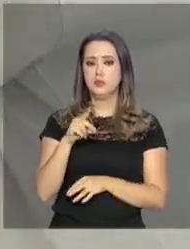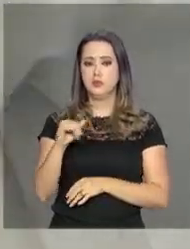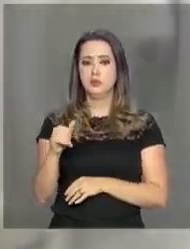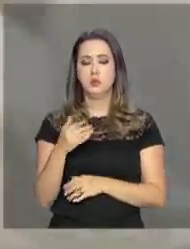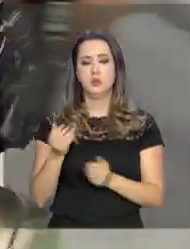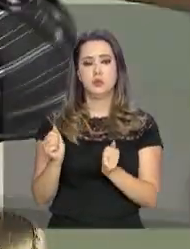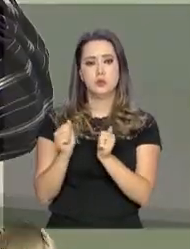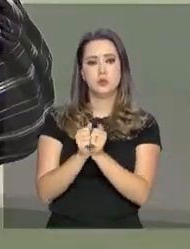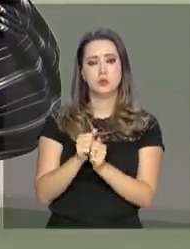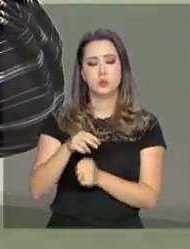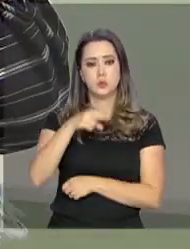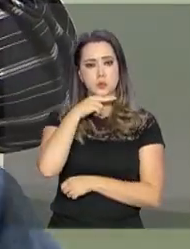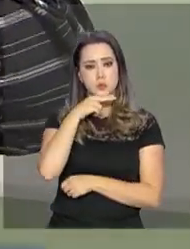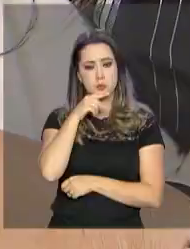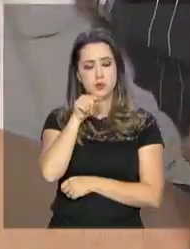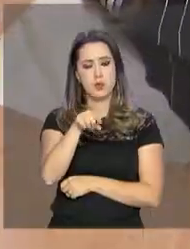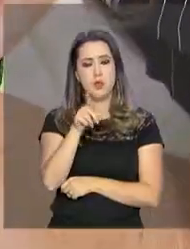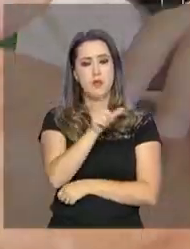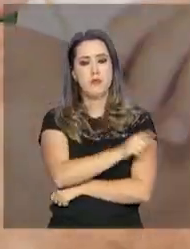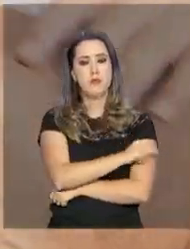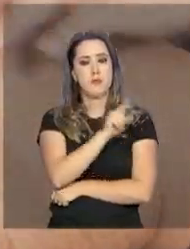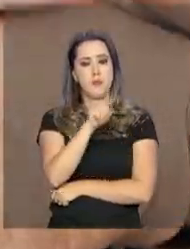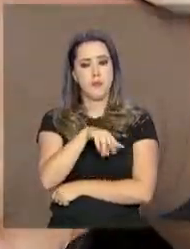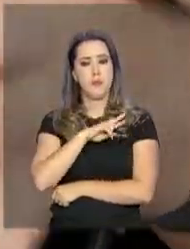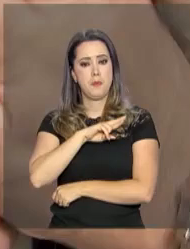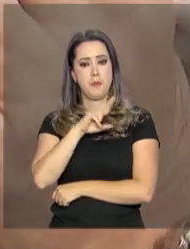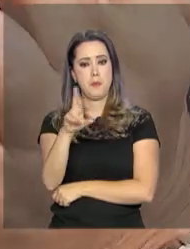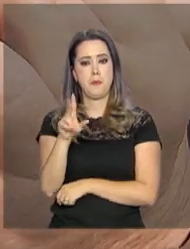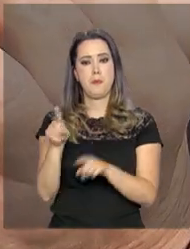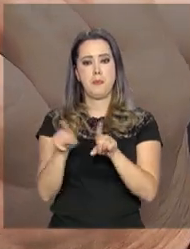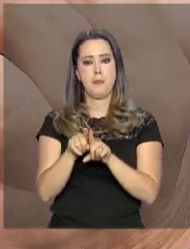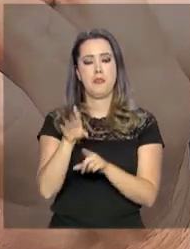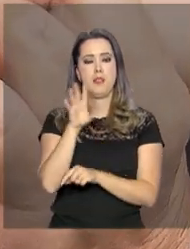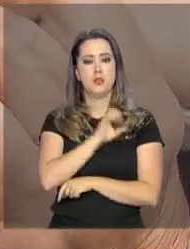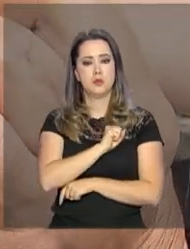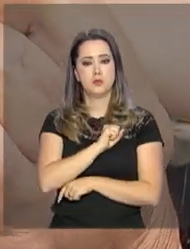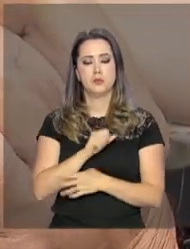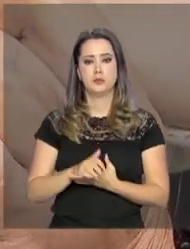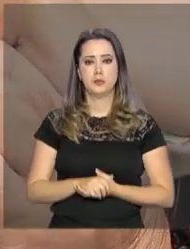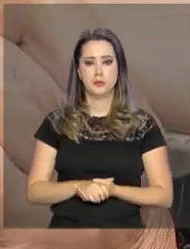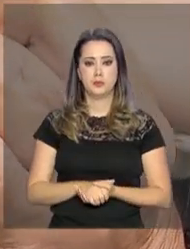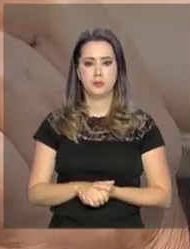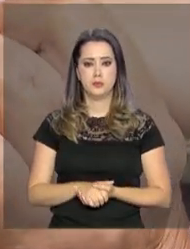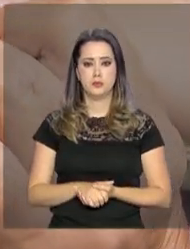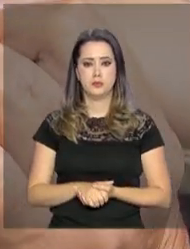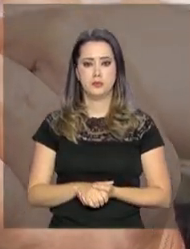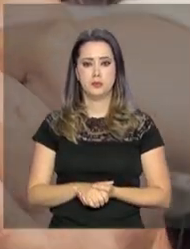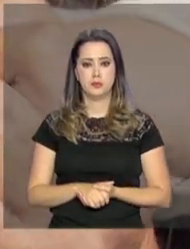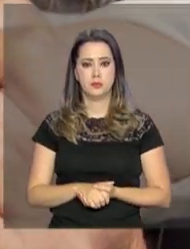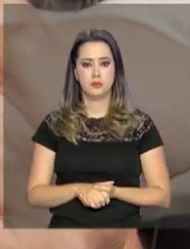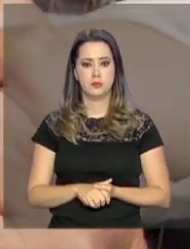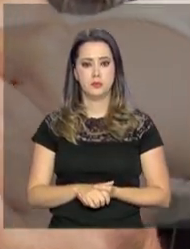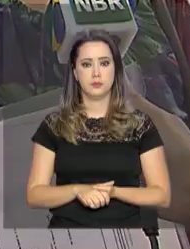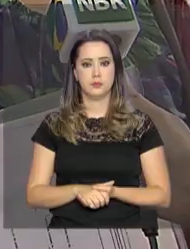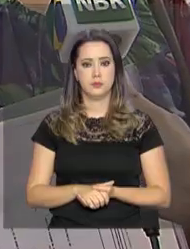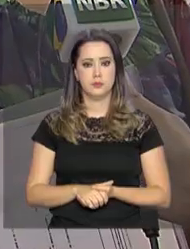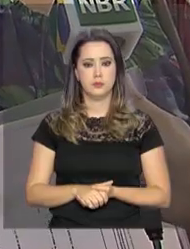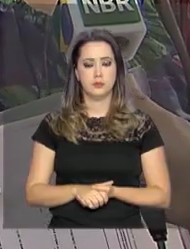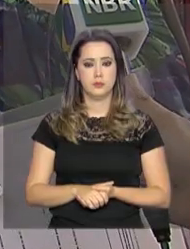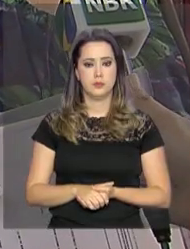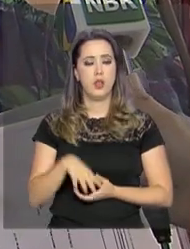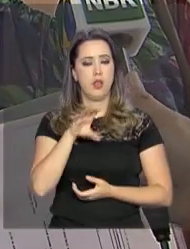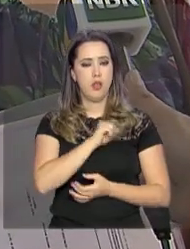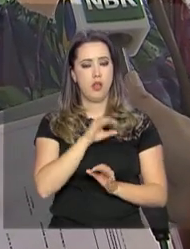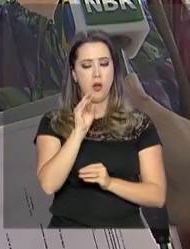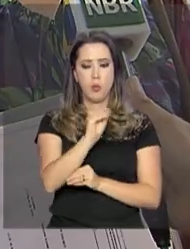manuela para ela a vacina é um ato de responsabilidade e de amor quem ama cuida